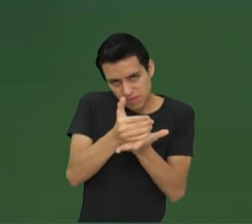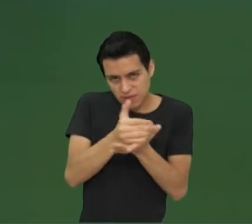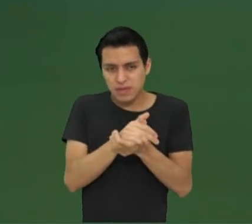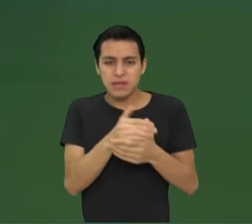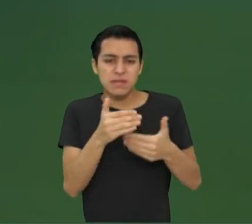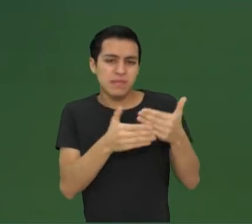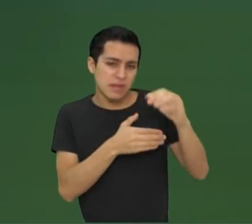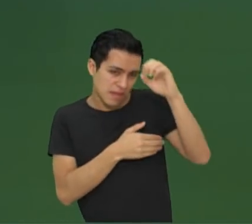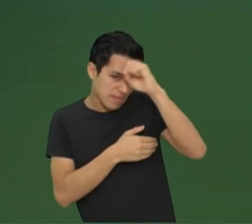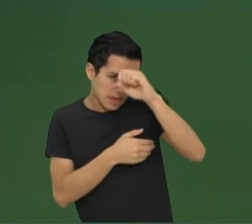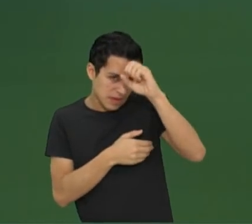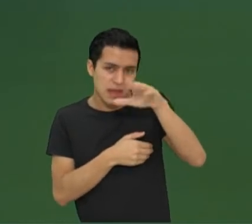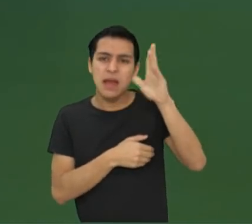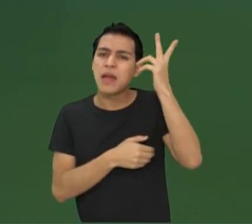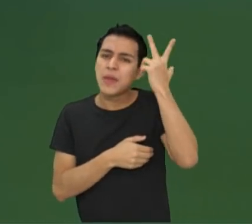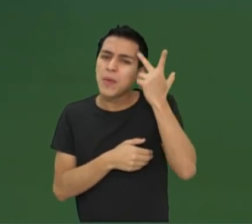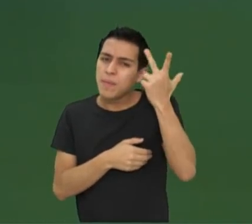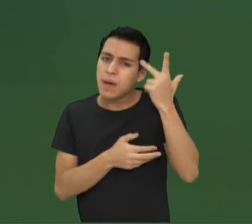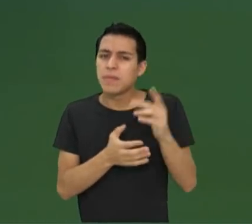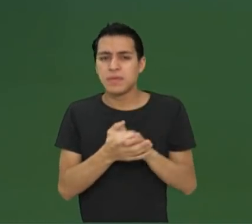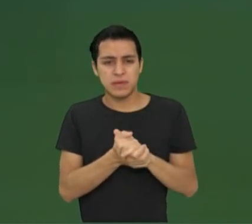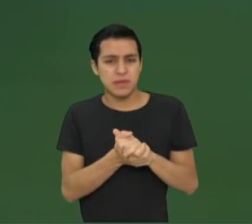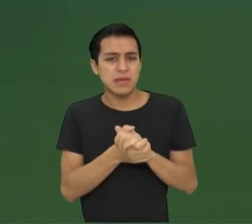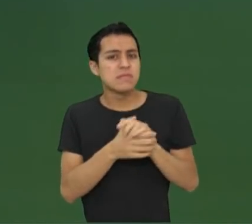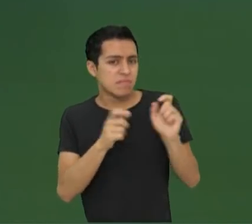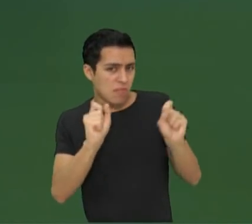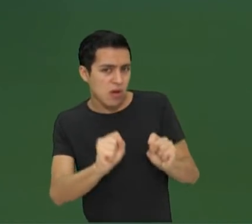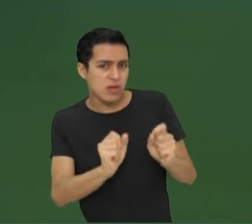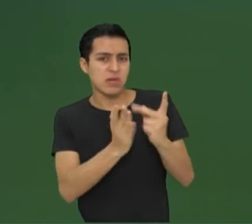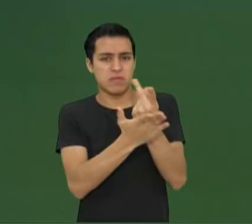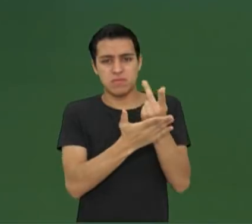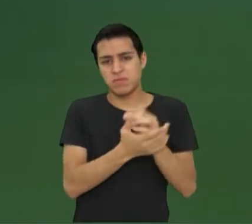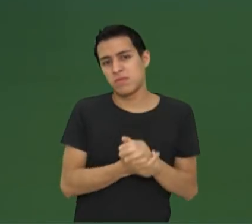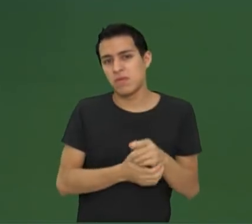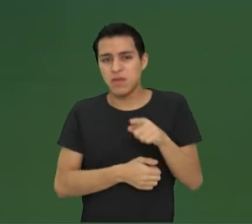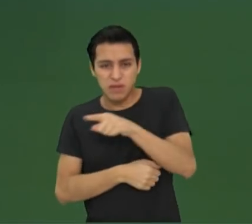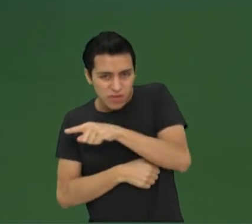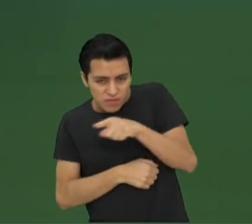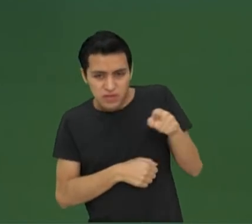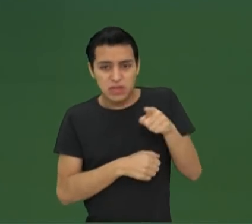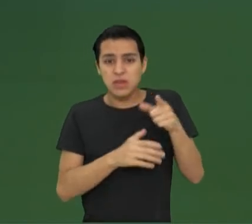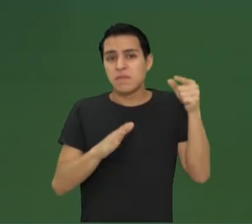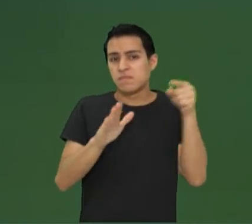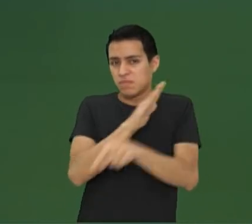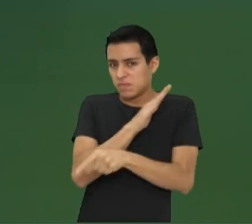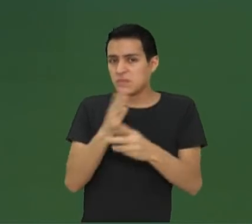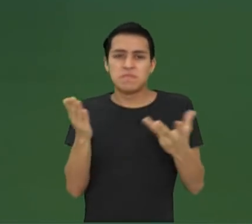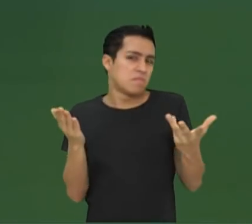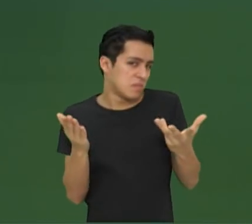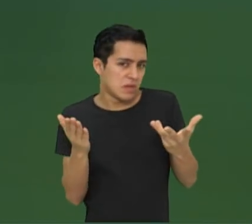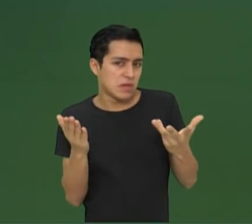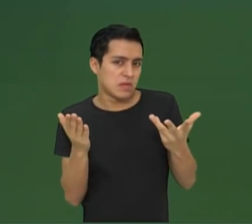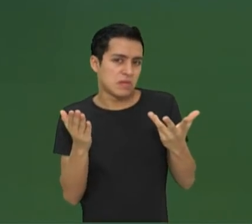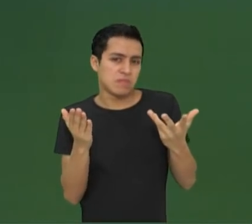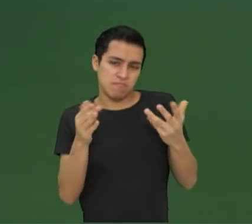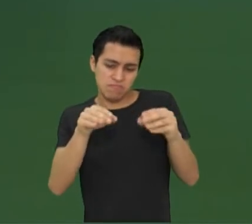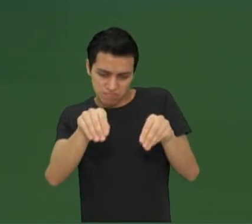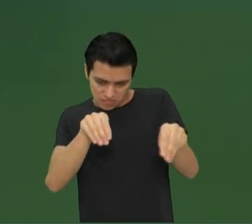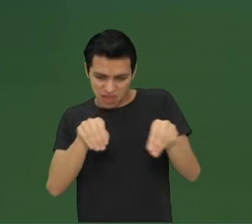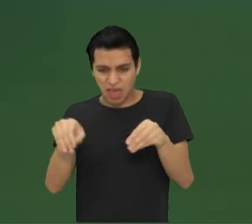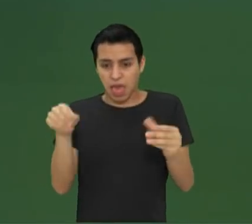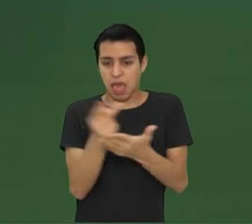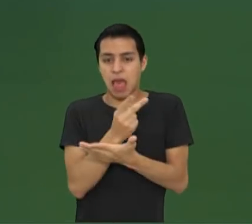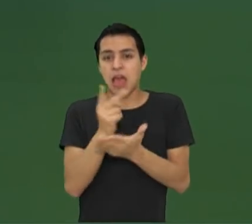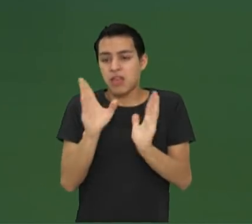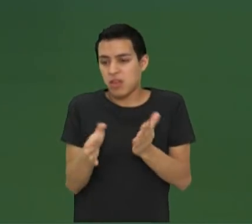está aprendendo, ele é normal, mas tem as possibilidades. Quando você já está no nível acima, você vai fazer uma jogada errada, já